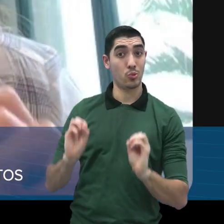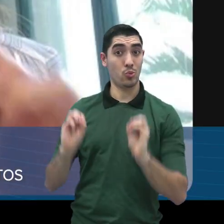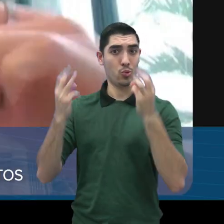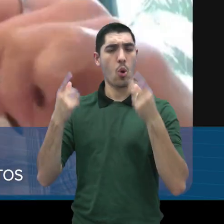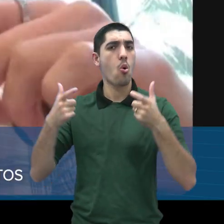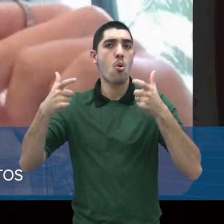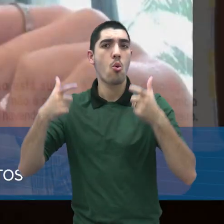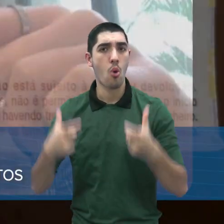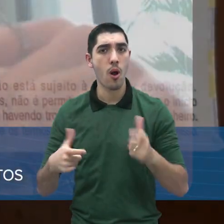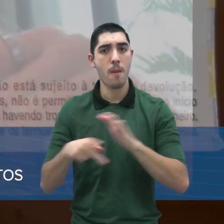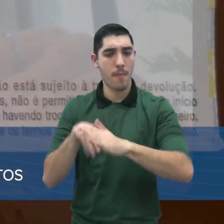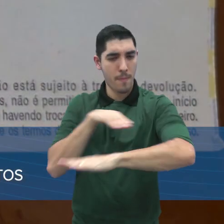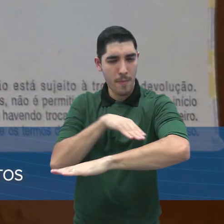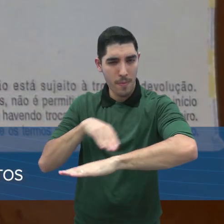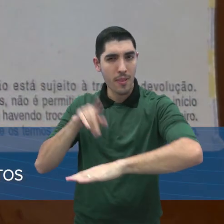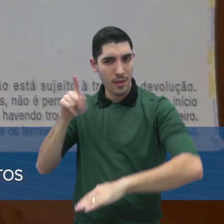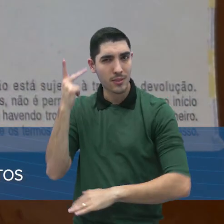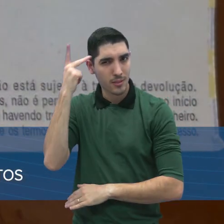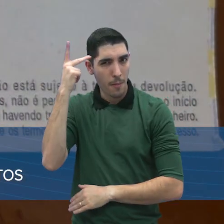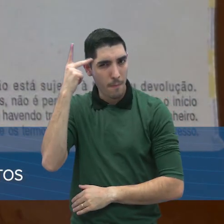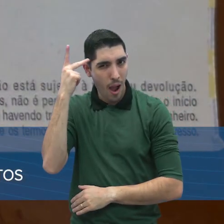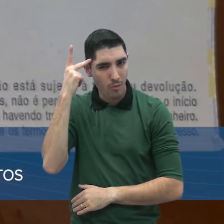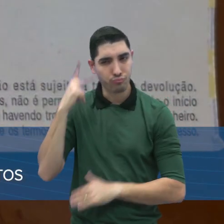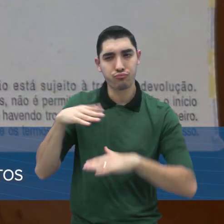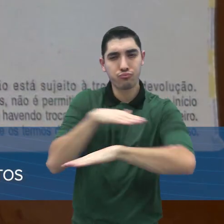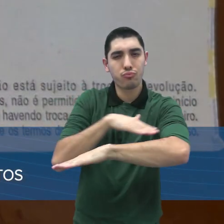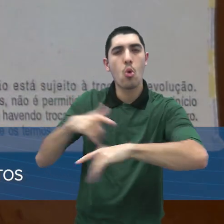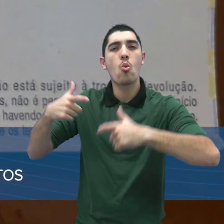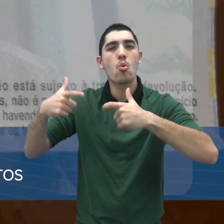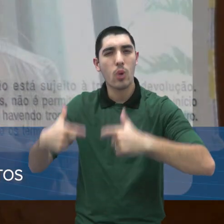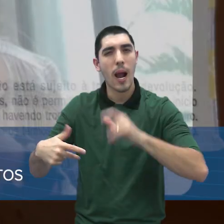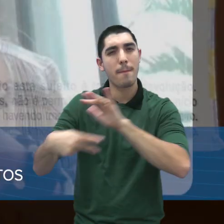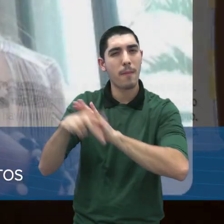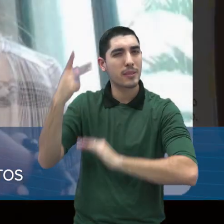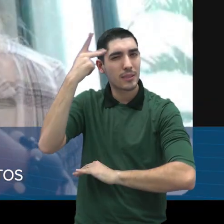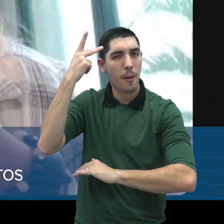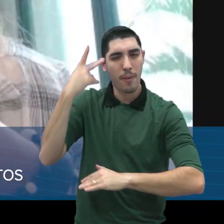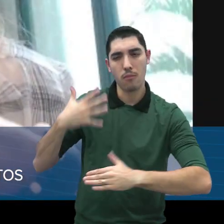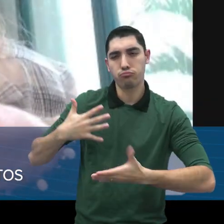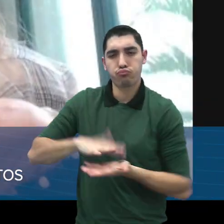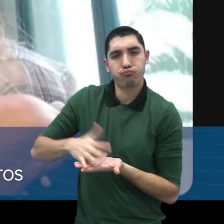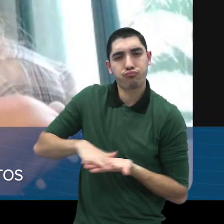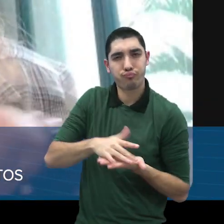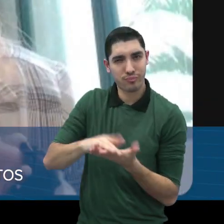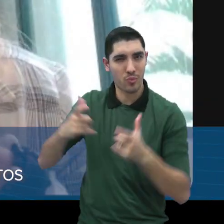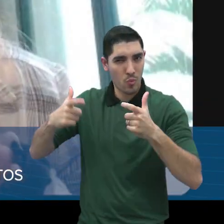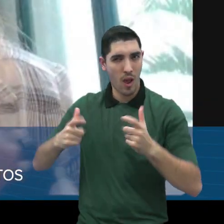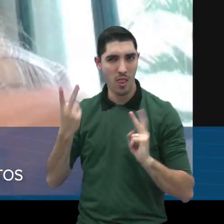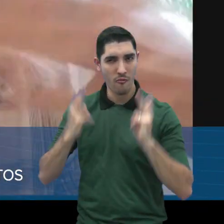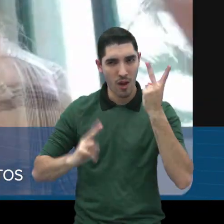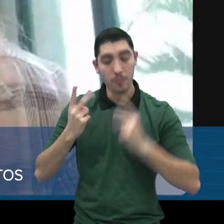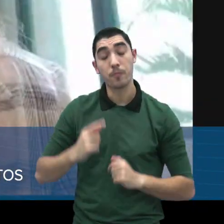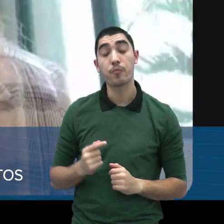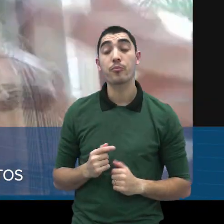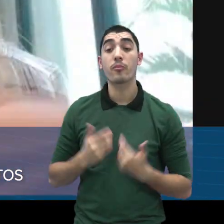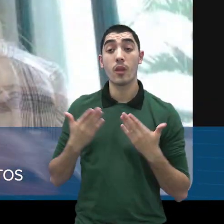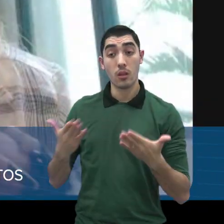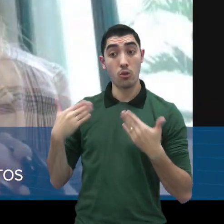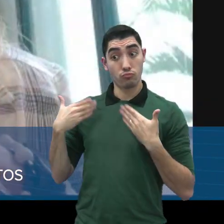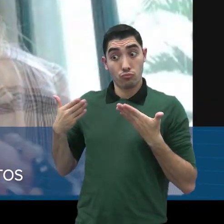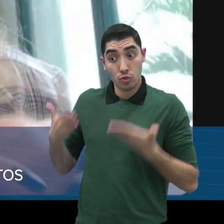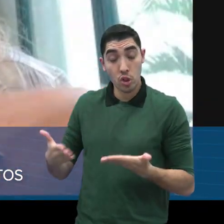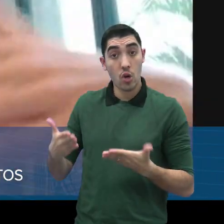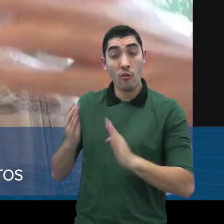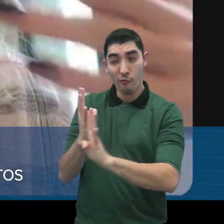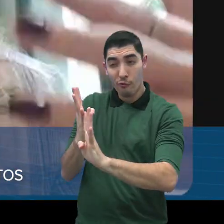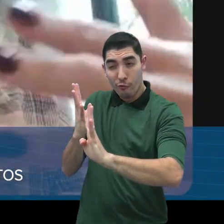estacionamento ali do AMB, né, do Sambódromo. E aí a gente chegou na fila de madrugada,